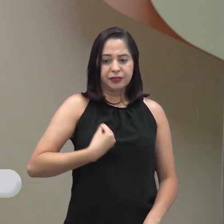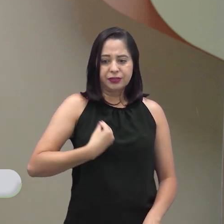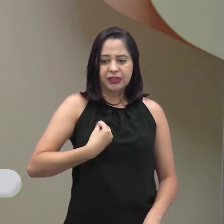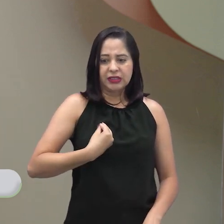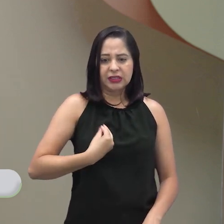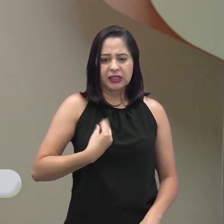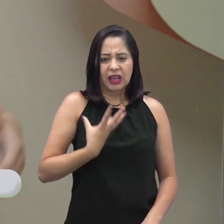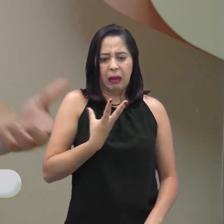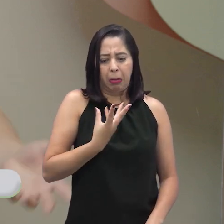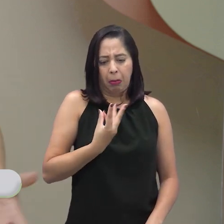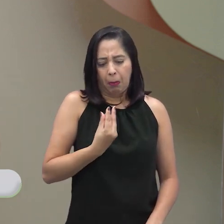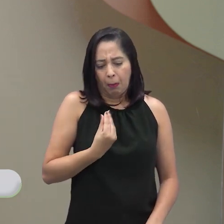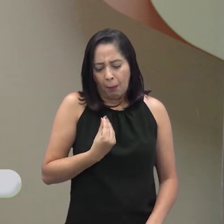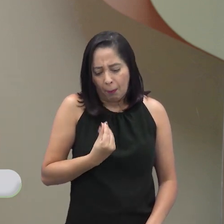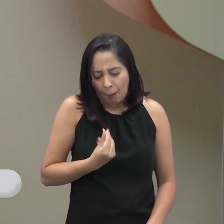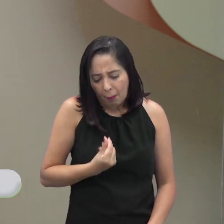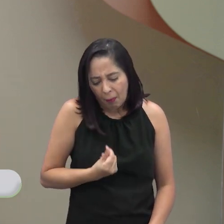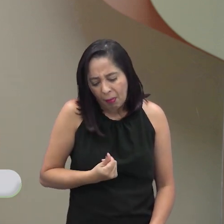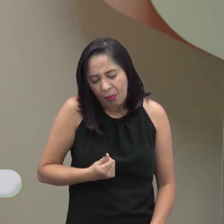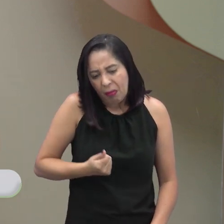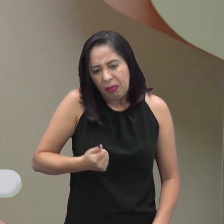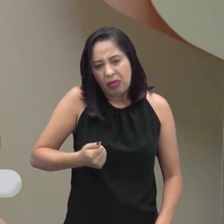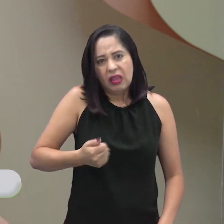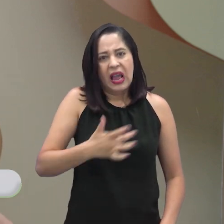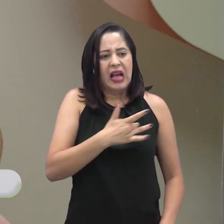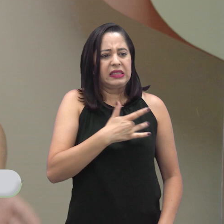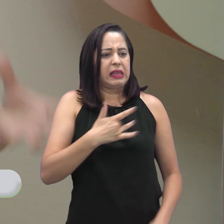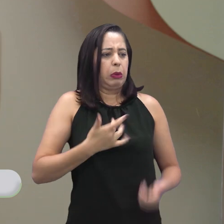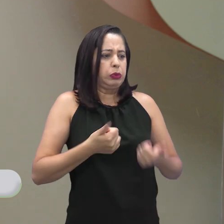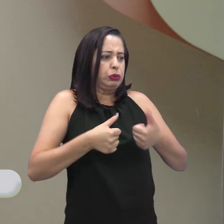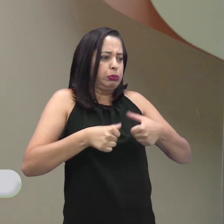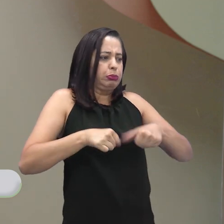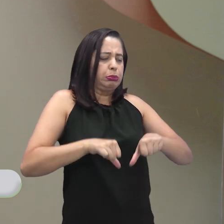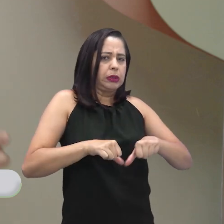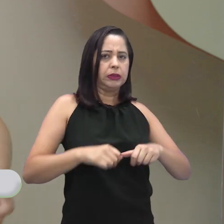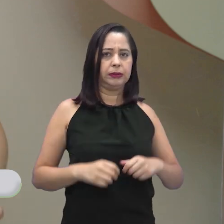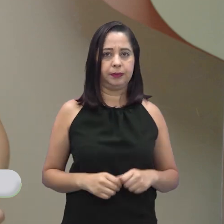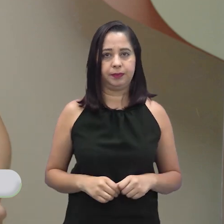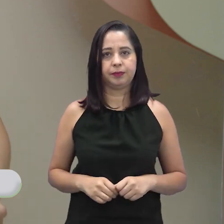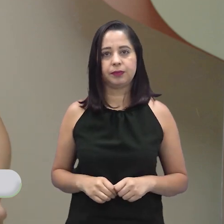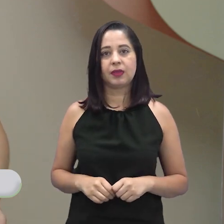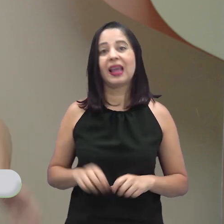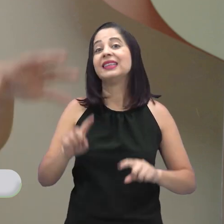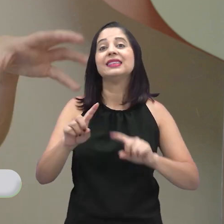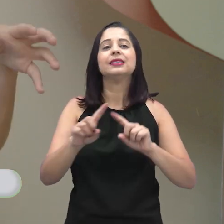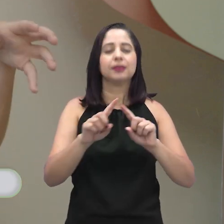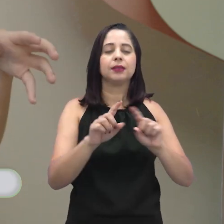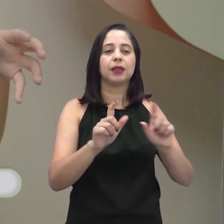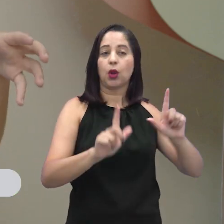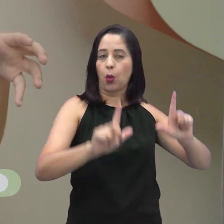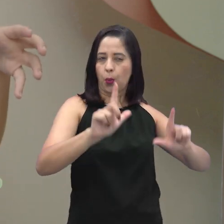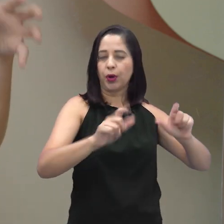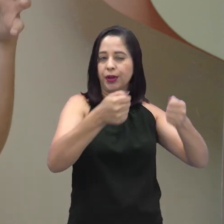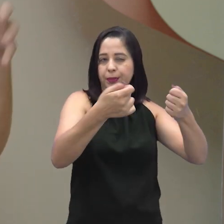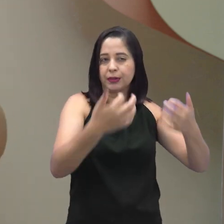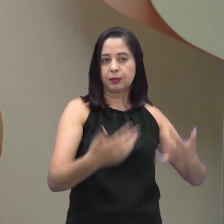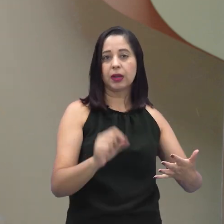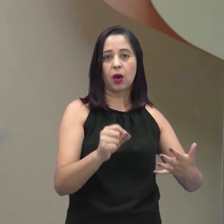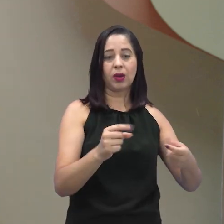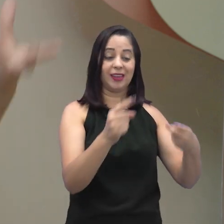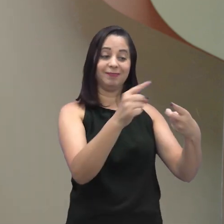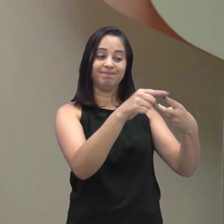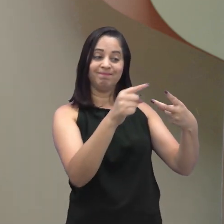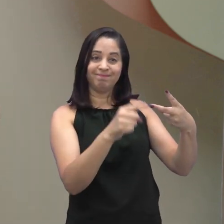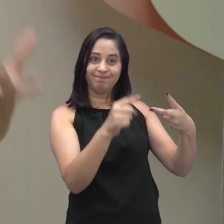de vida, né, do bem-estar, da saúde, é importante. A gente vai falar ao longo do programa que quando a gente fala nesses dois termos,